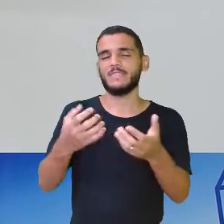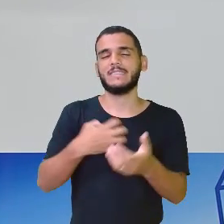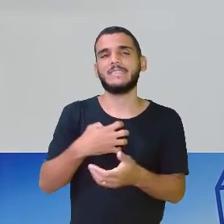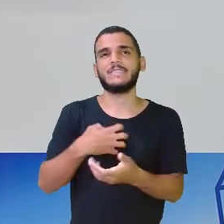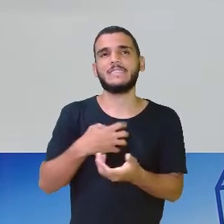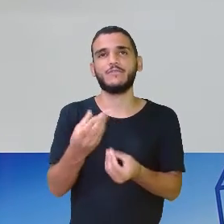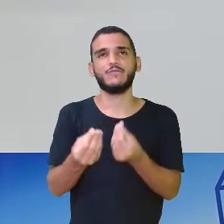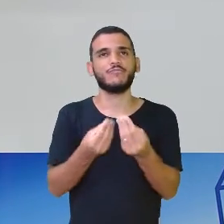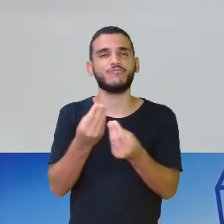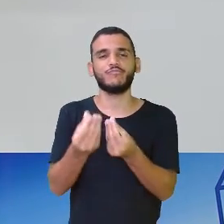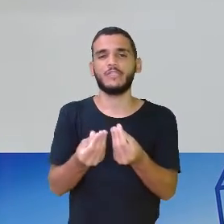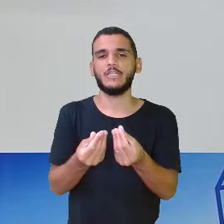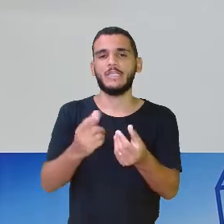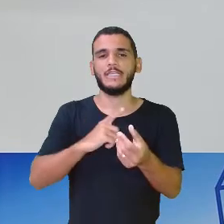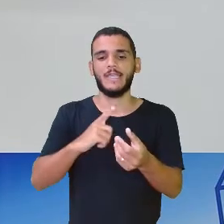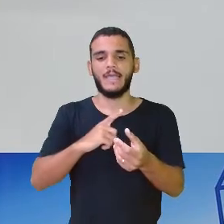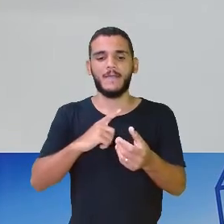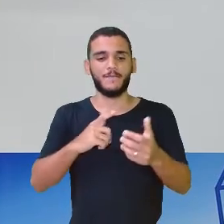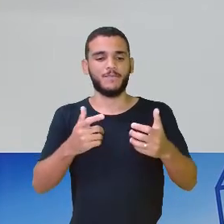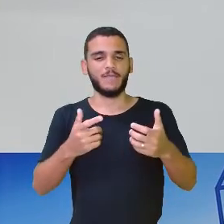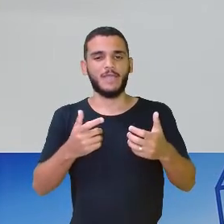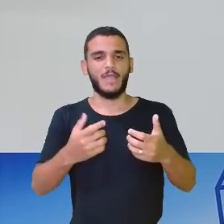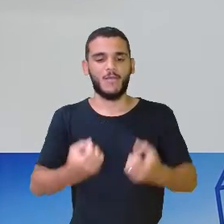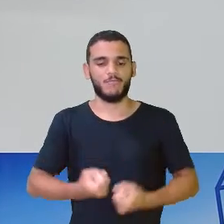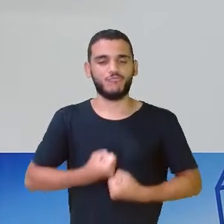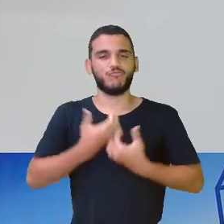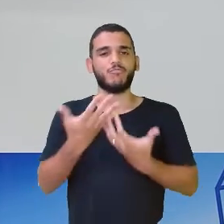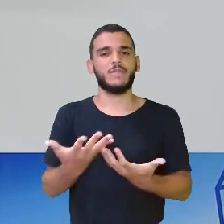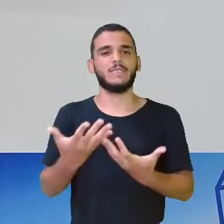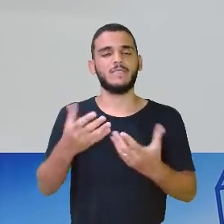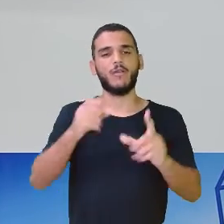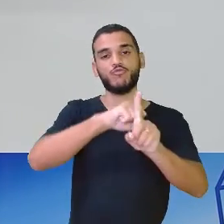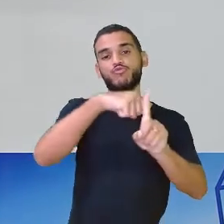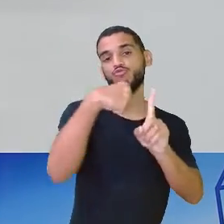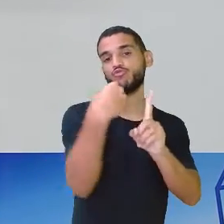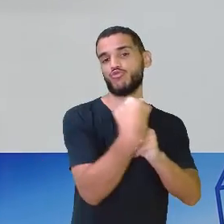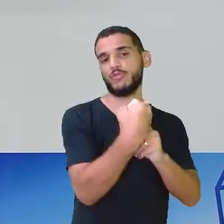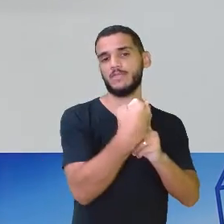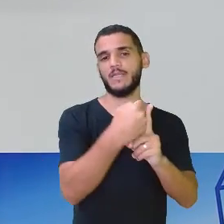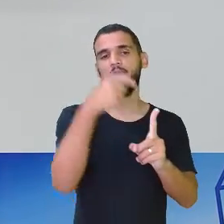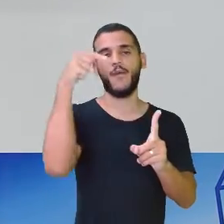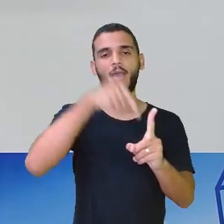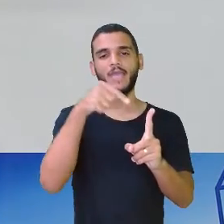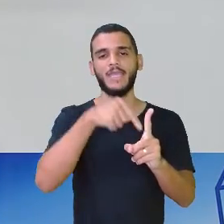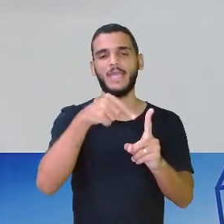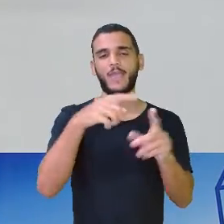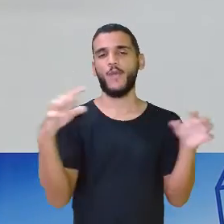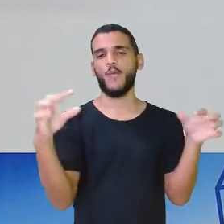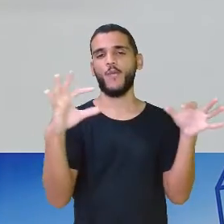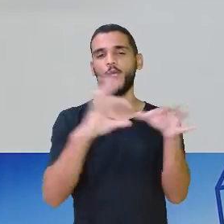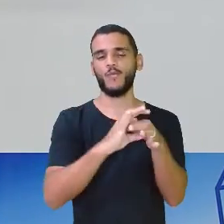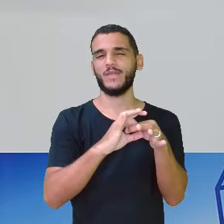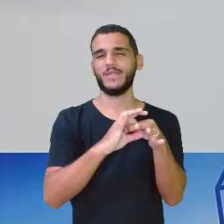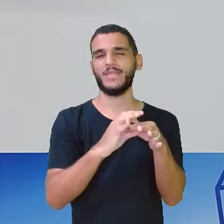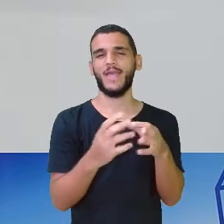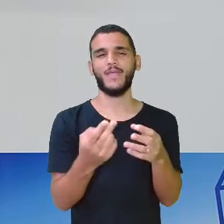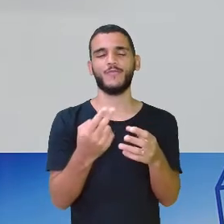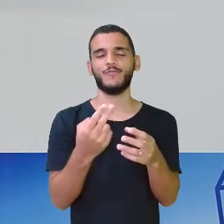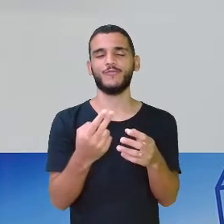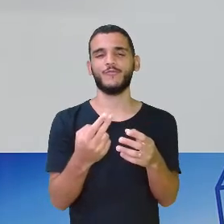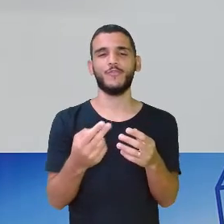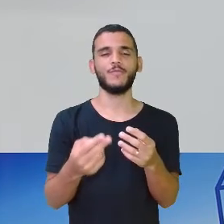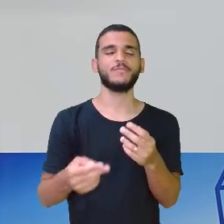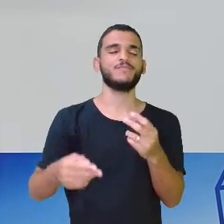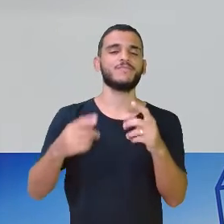nazista usava a expressão socialista aqui. Mas a expressão socialista aqui nada tinha a ver com o